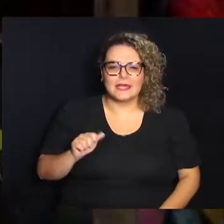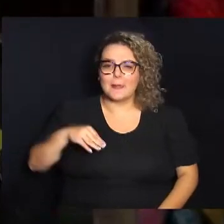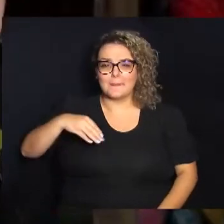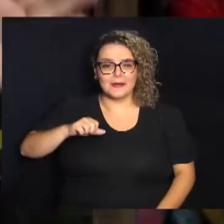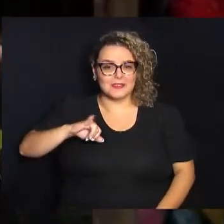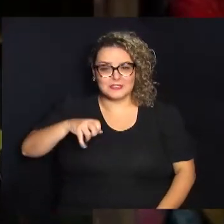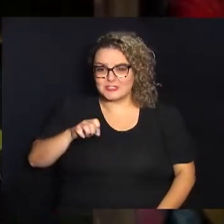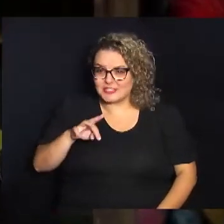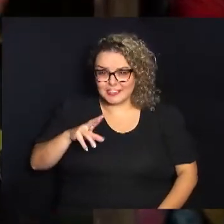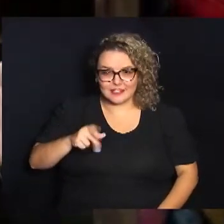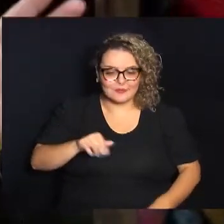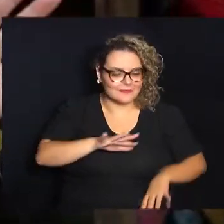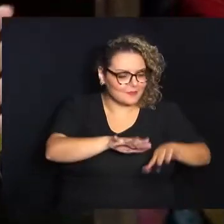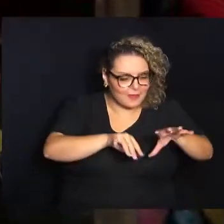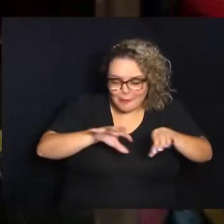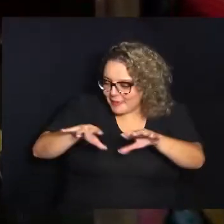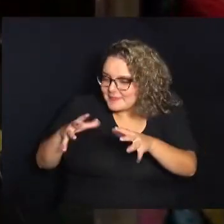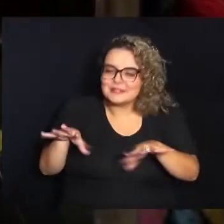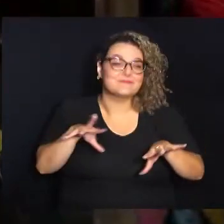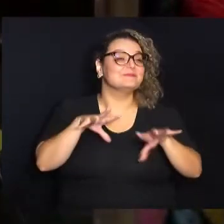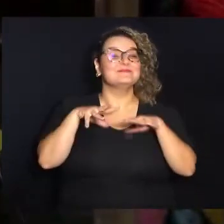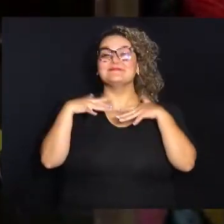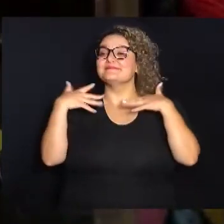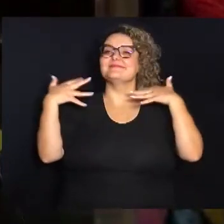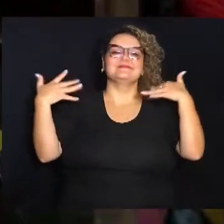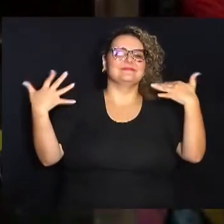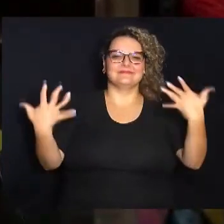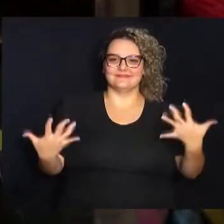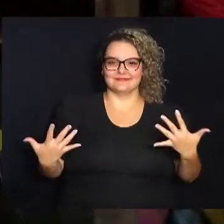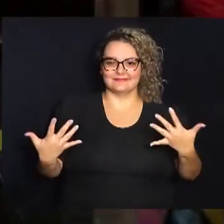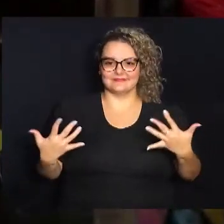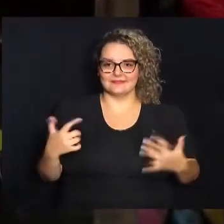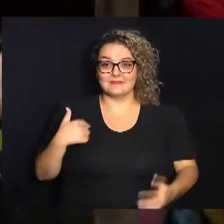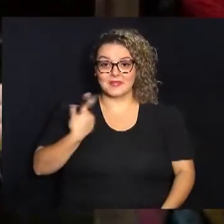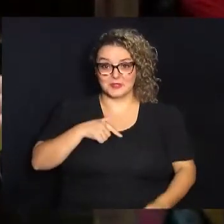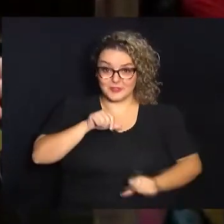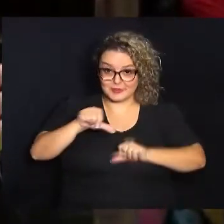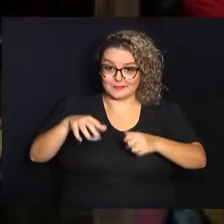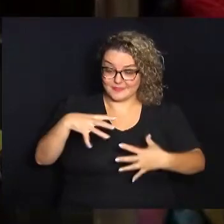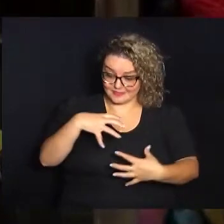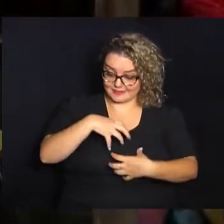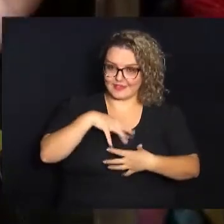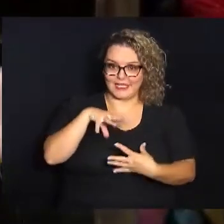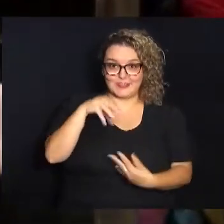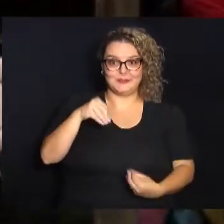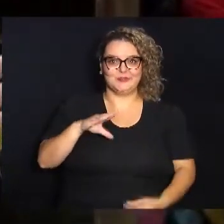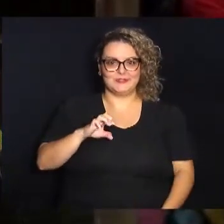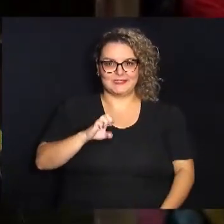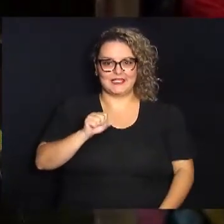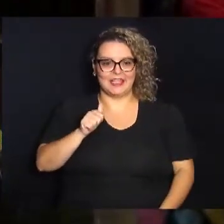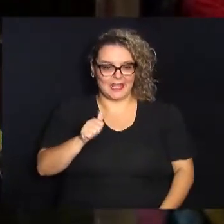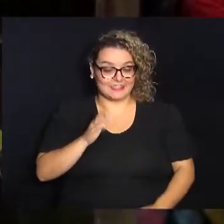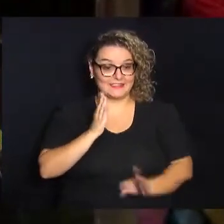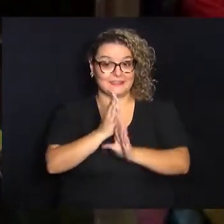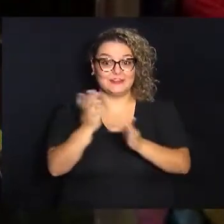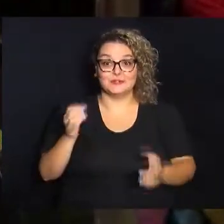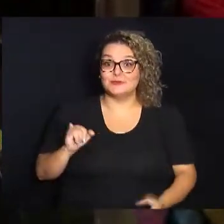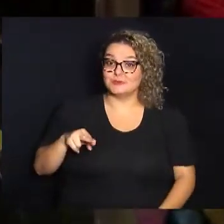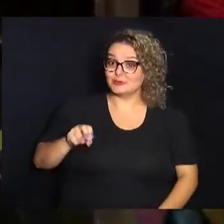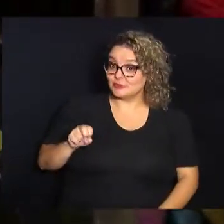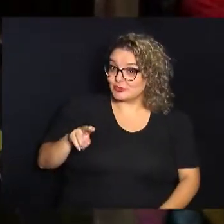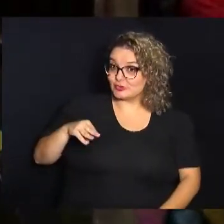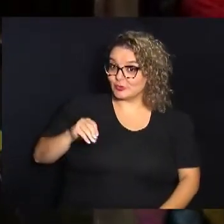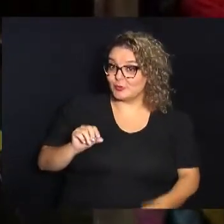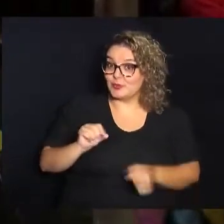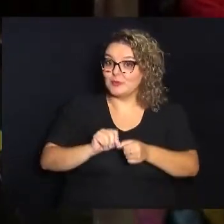tudo que eu pude agora, tô totalmente perfumada aqui e a gente muda até o estado de espírito aqui no Ceasa, onde a gente encontra os insumos para fazer